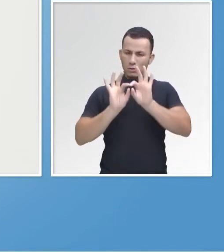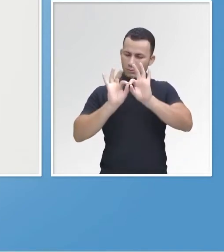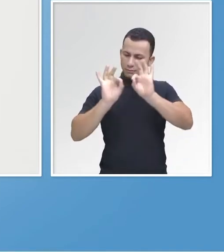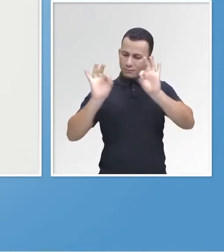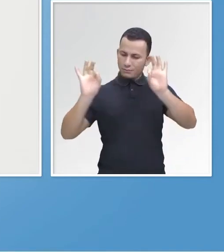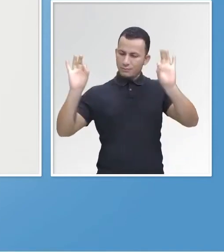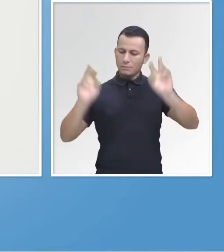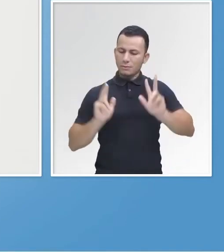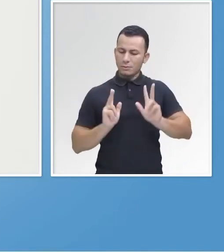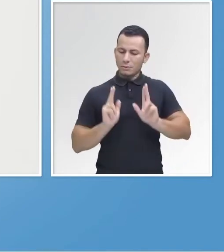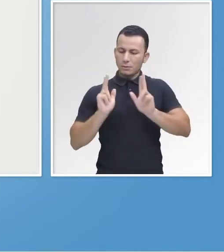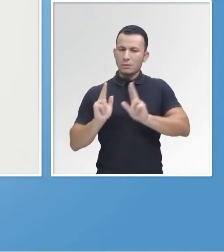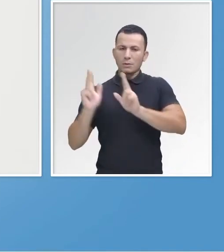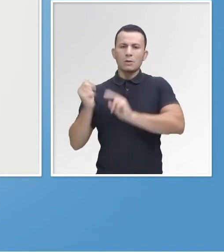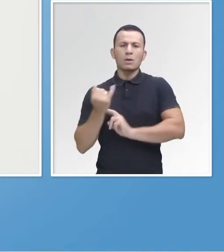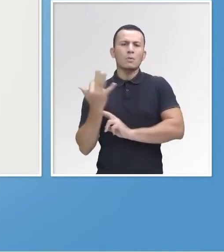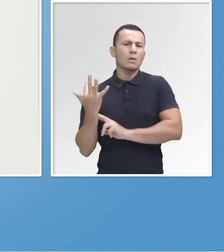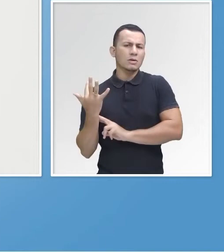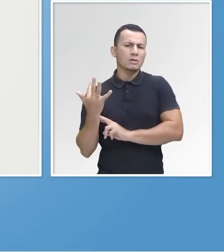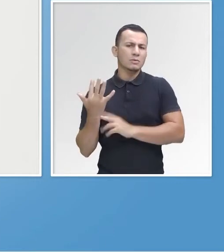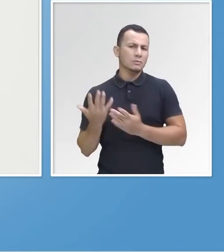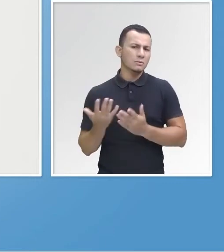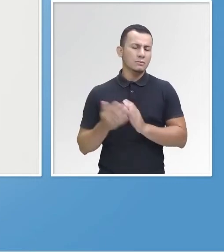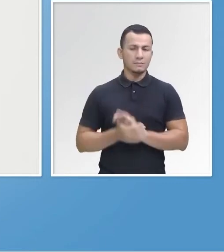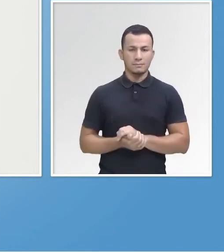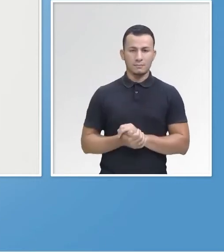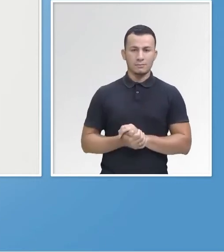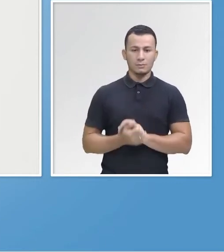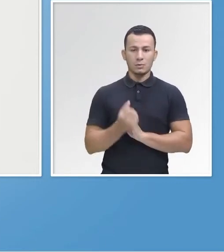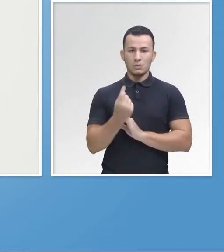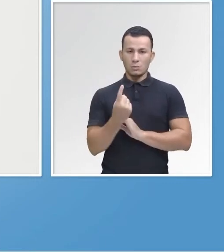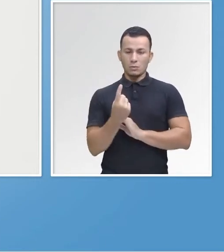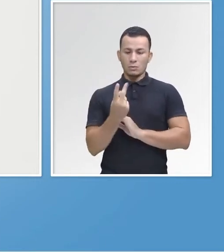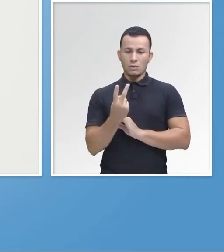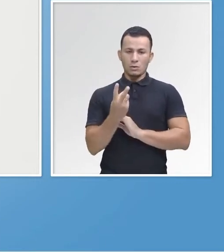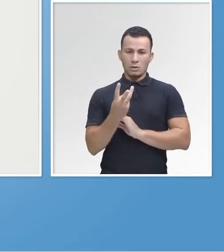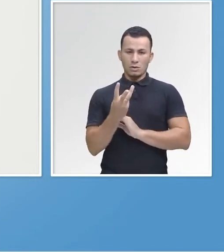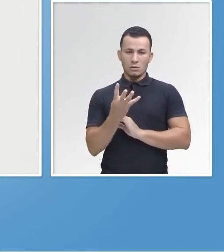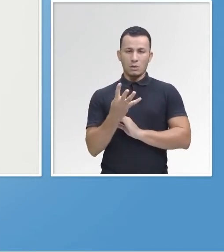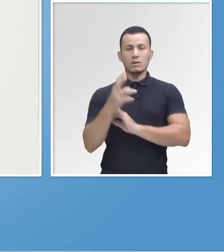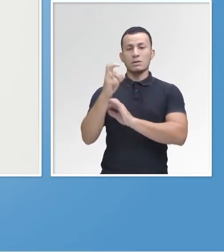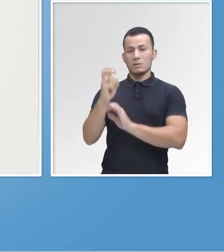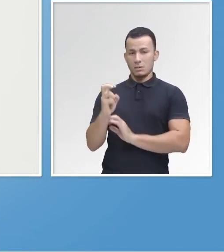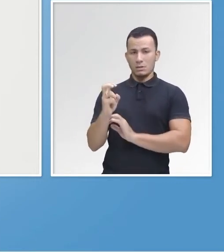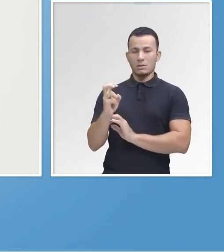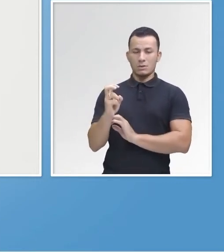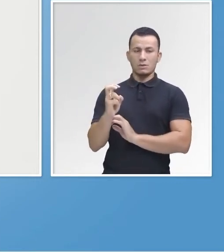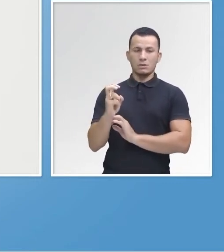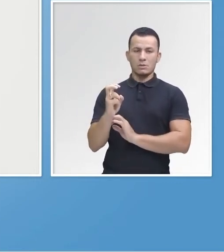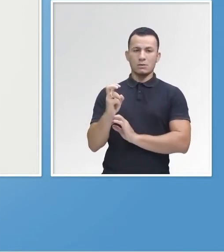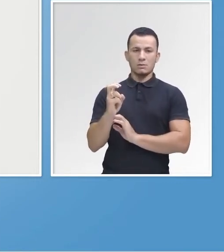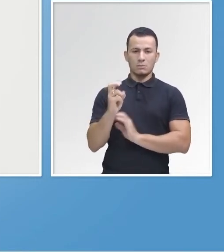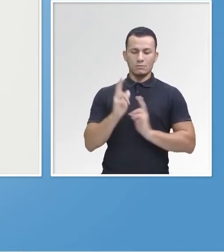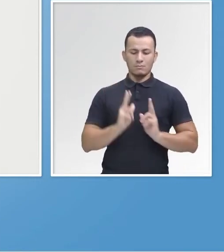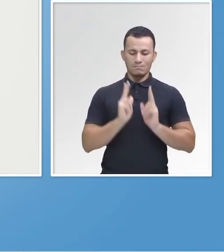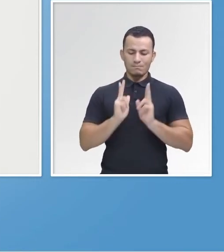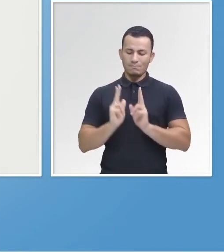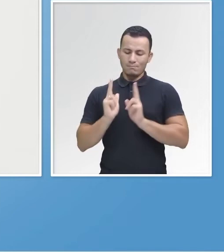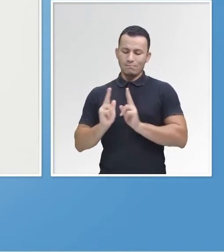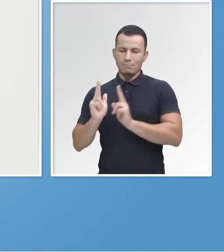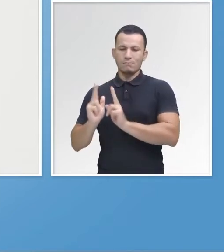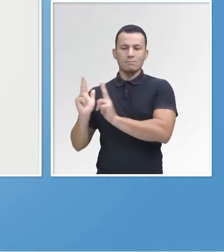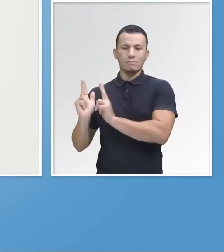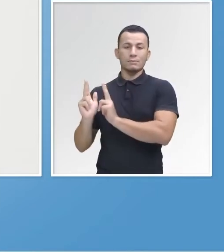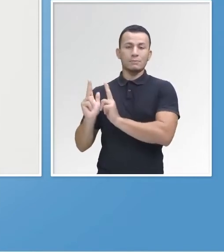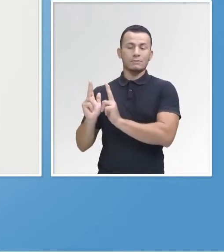Então vamos ver aqui um dois três quatro cinco essa corda Foi dividida em cinco pedaços